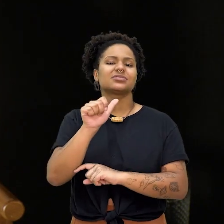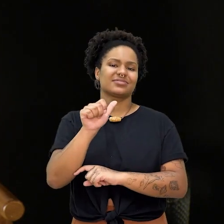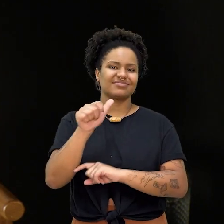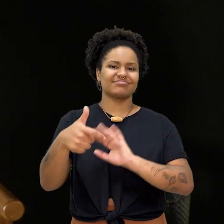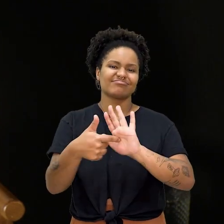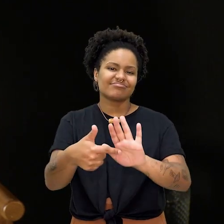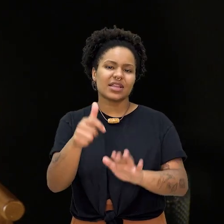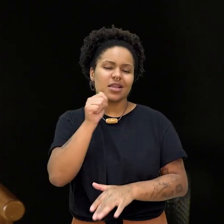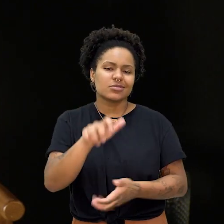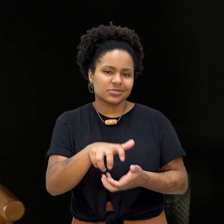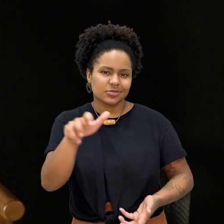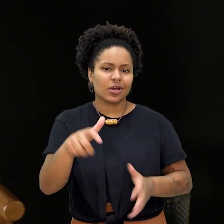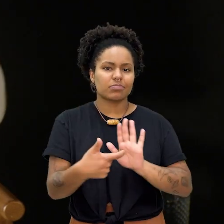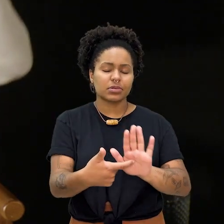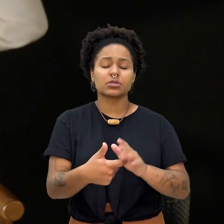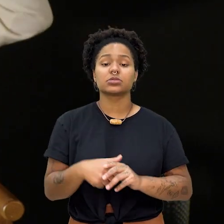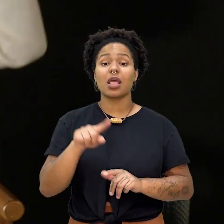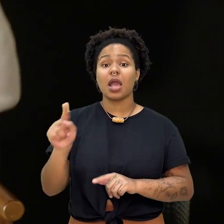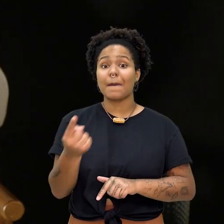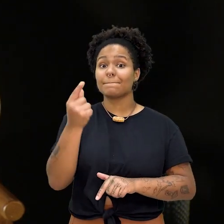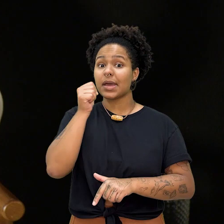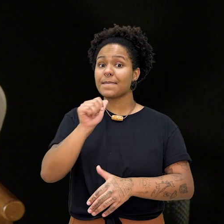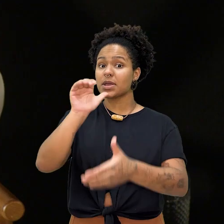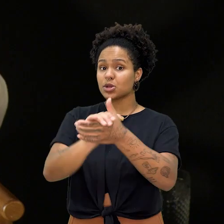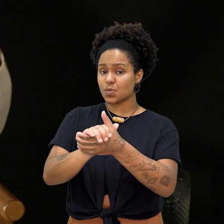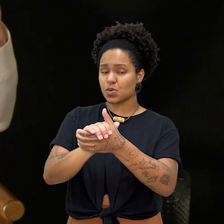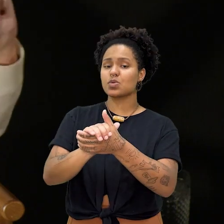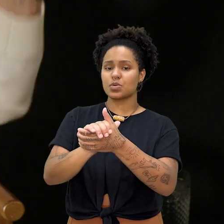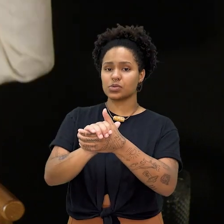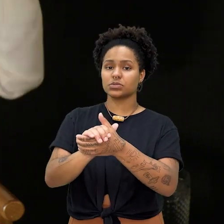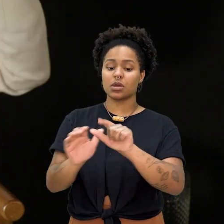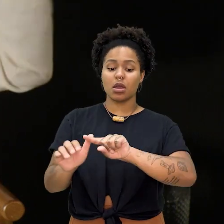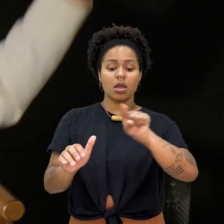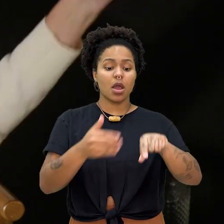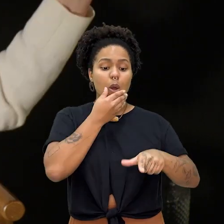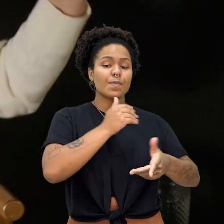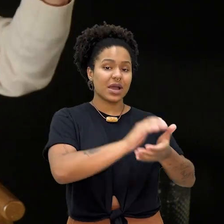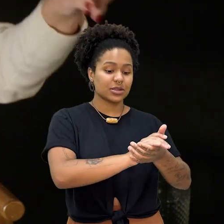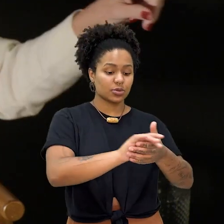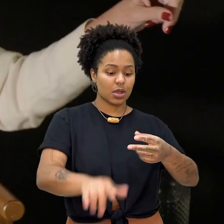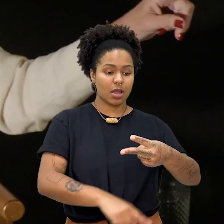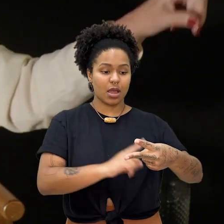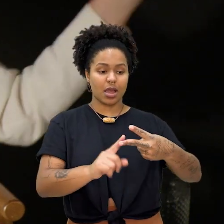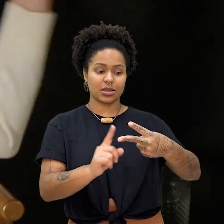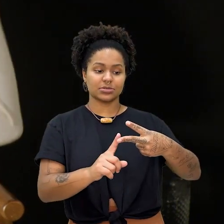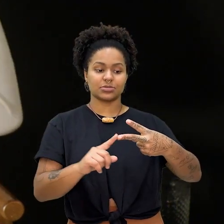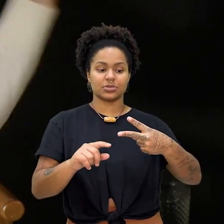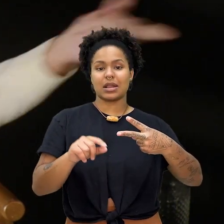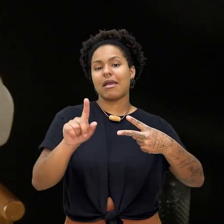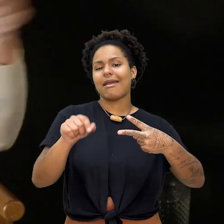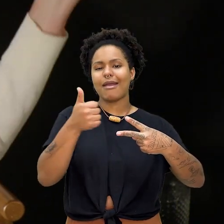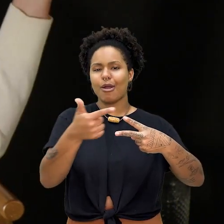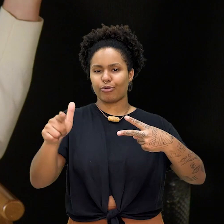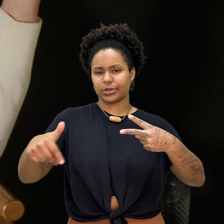Ela é a primeira esposa do marido, e a segunda esposa é a mãe da Jael,